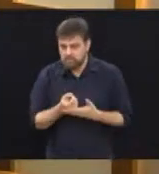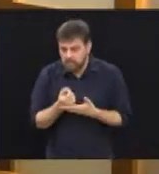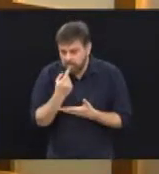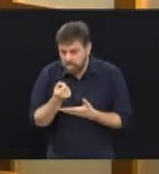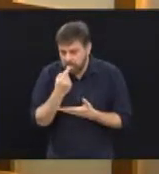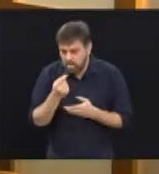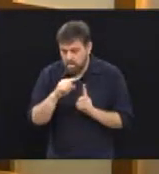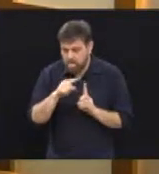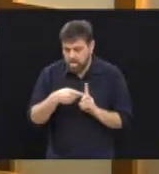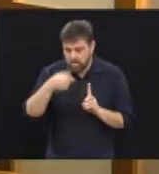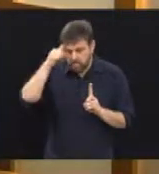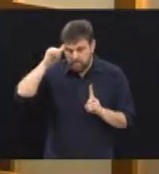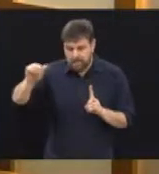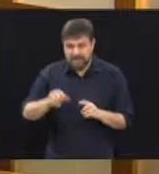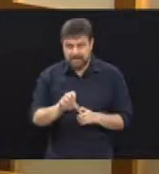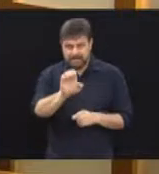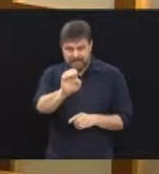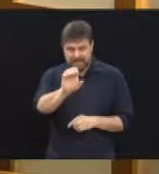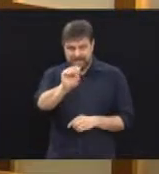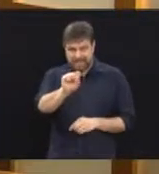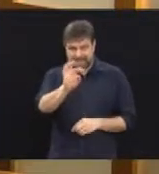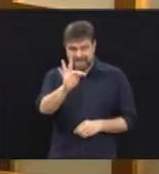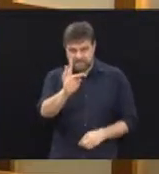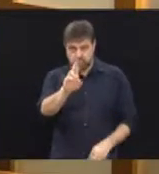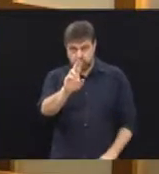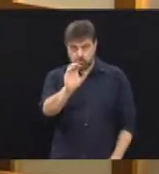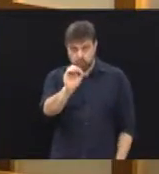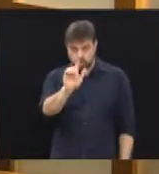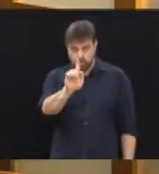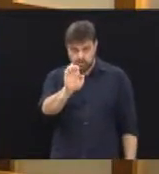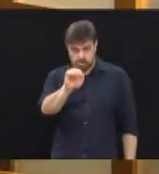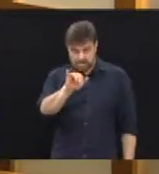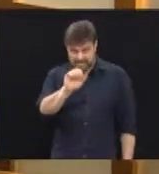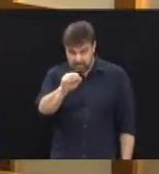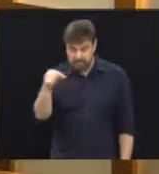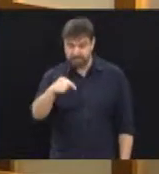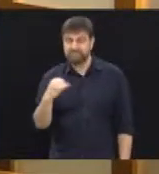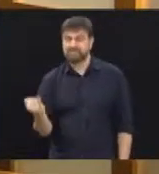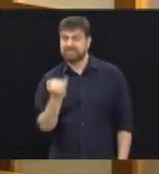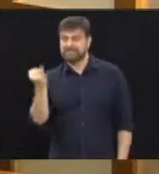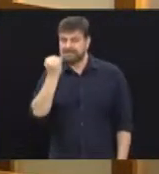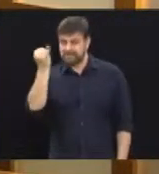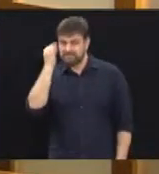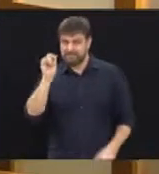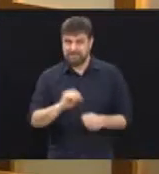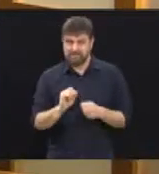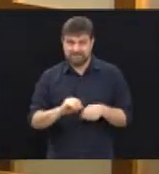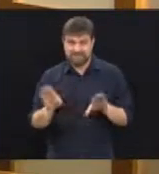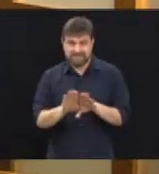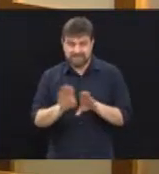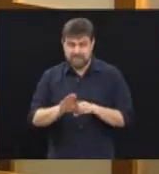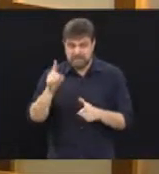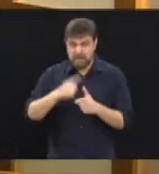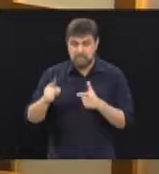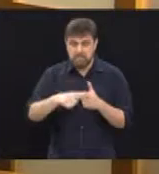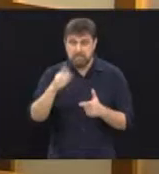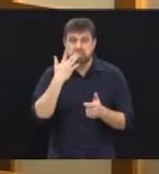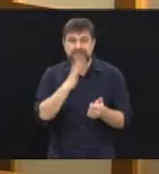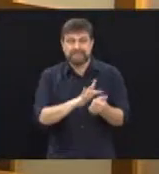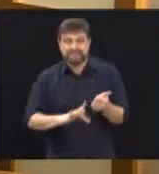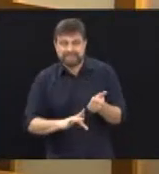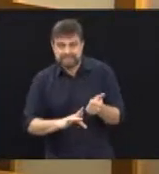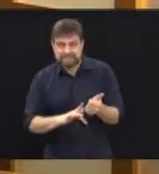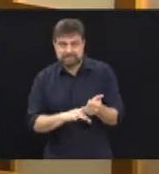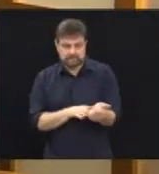de contraceptivo. Outra coisa muito importante é que o estrogênio aumenta os fenômenos tromboembólicos, ou seja,